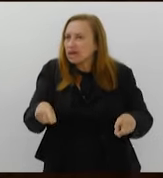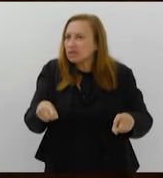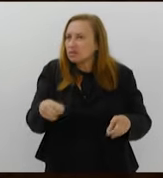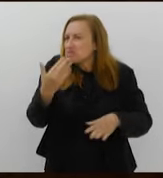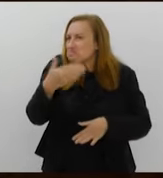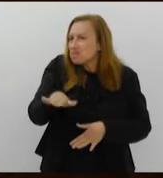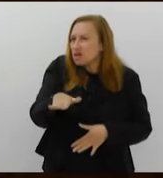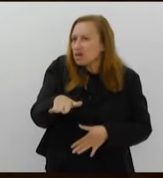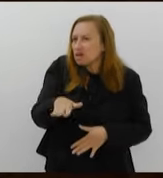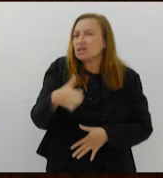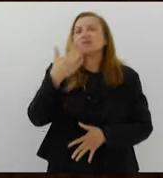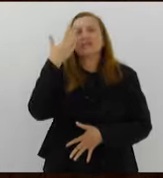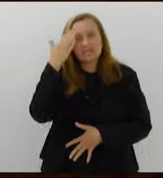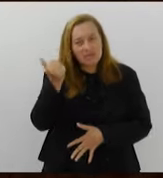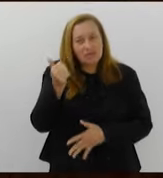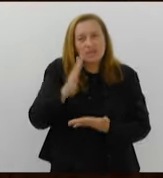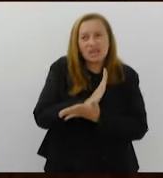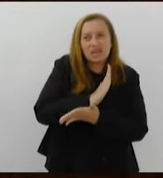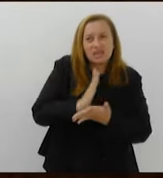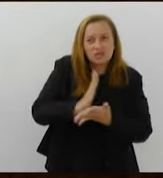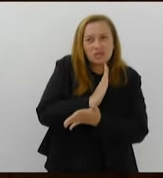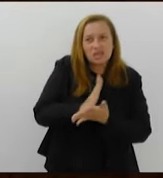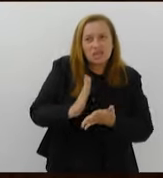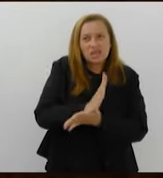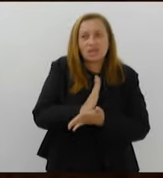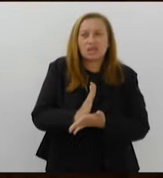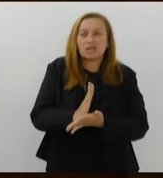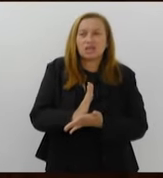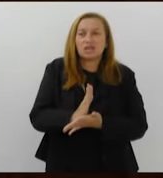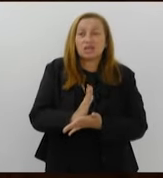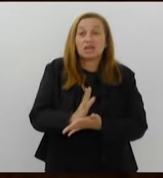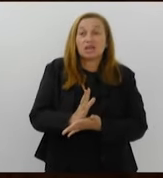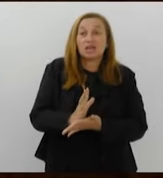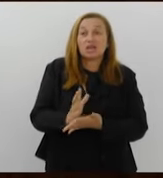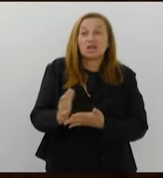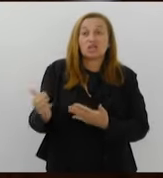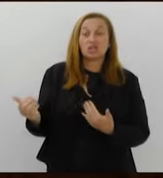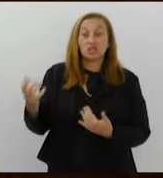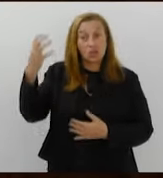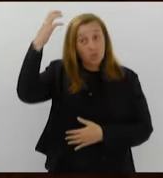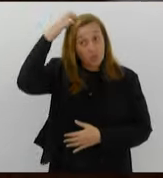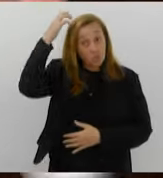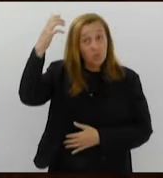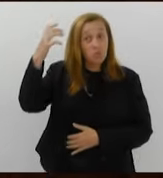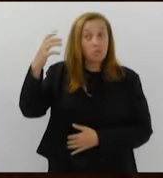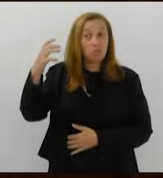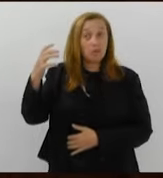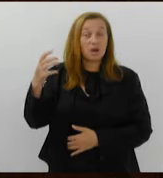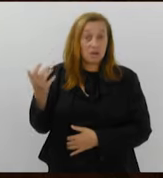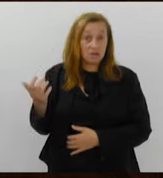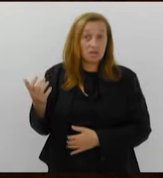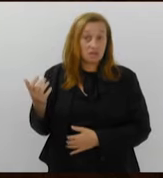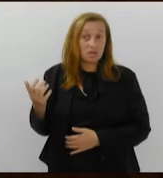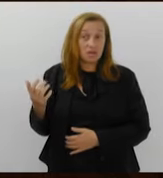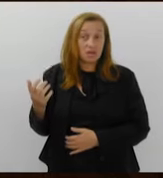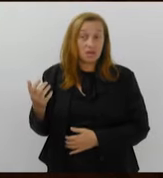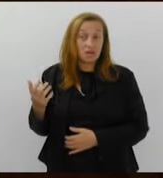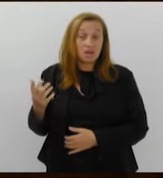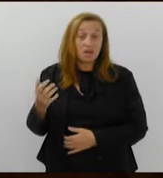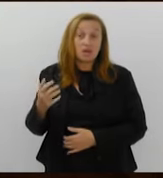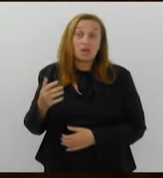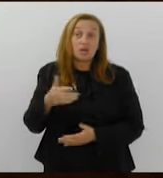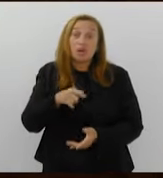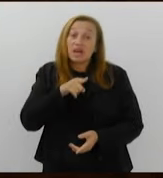3 mandatos e meio, a gente sabe que muitas vezes a gente leva a culpa daquele que está lá na ponta,